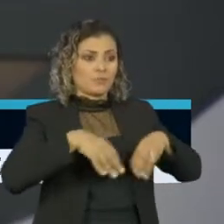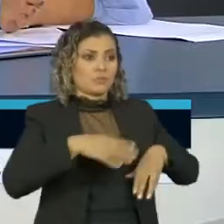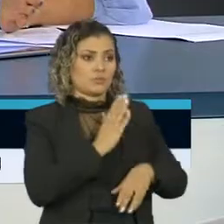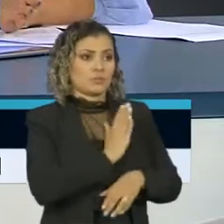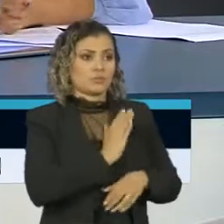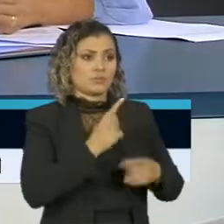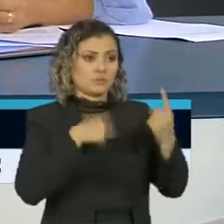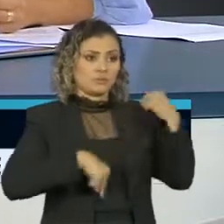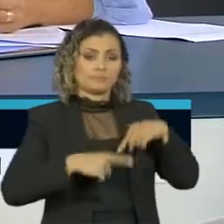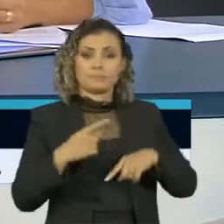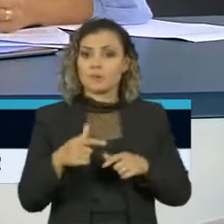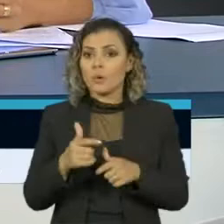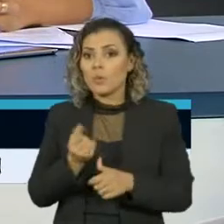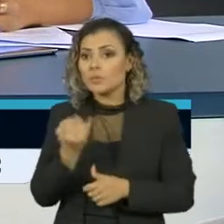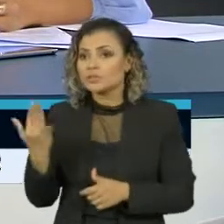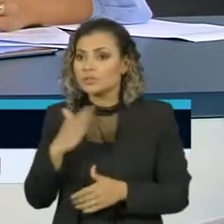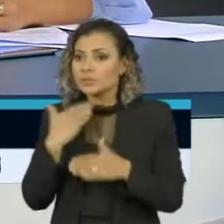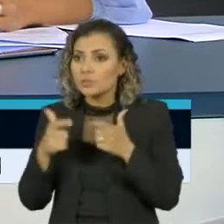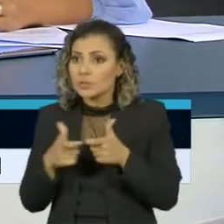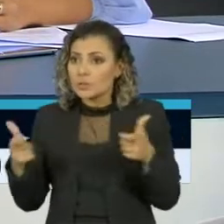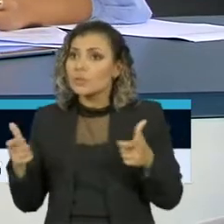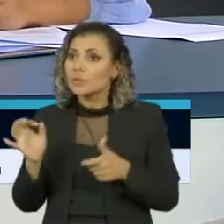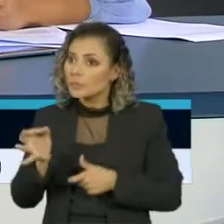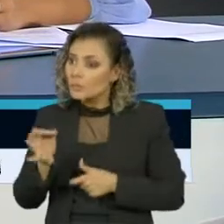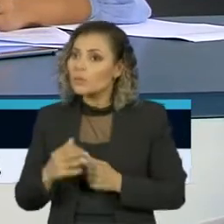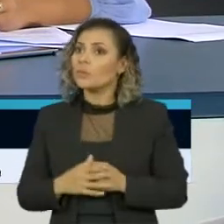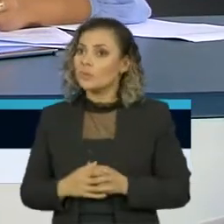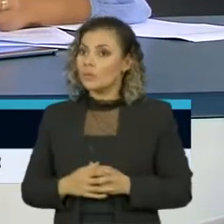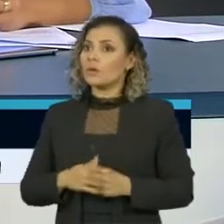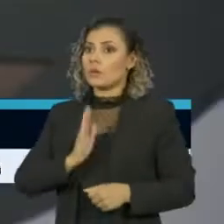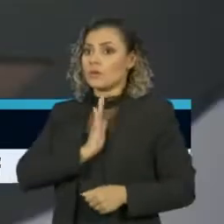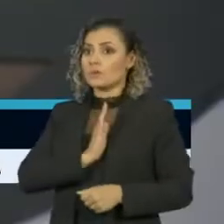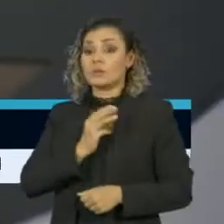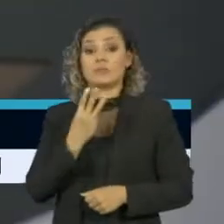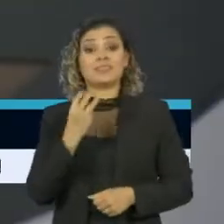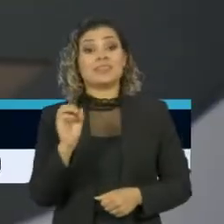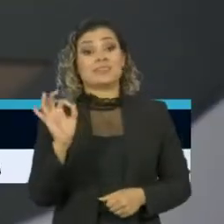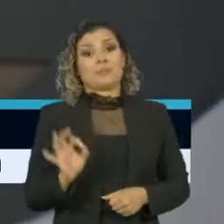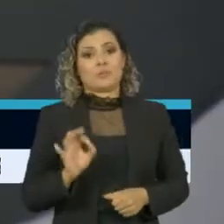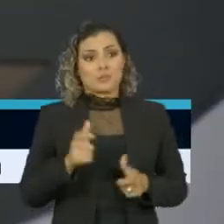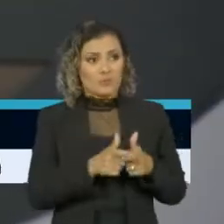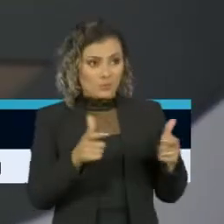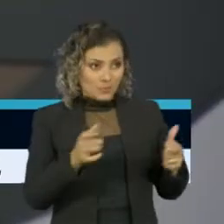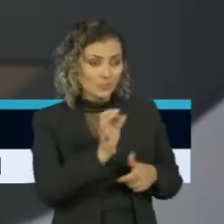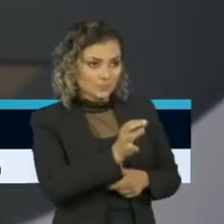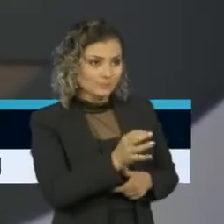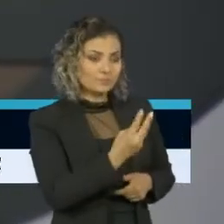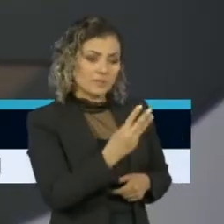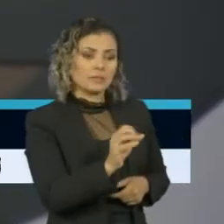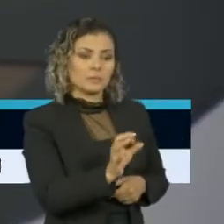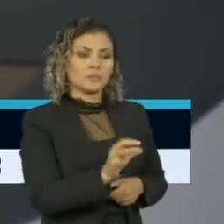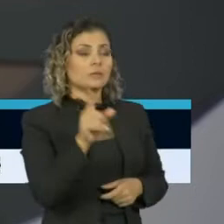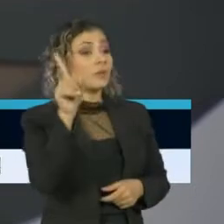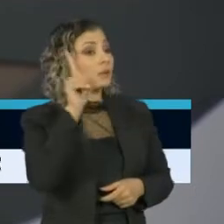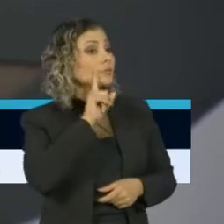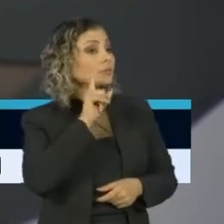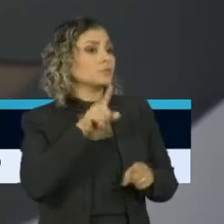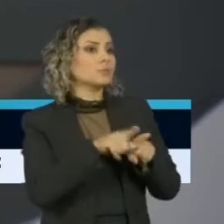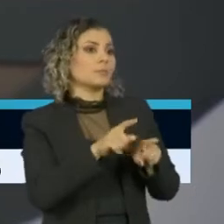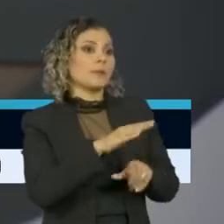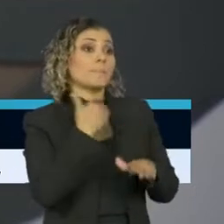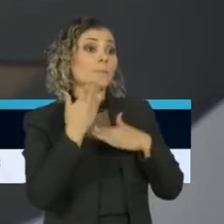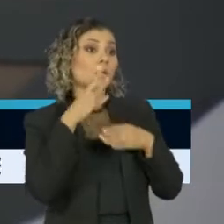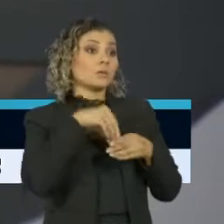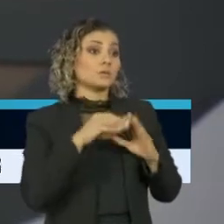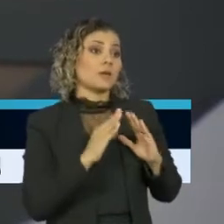o número de mortos em inclusive aumentou aumentou muito bom sem problemas corinthians por cento falando que isso também aconteceu nos estados unidos número de